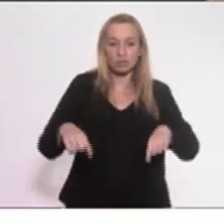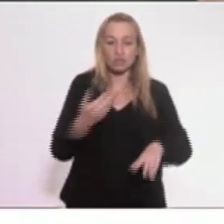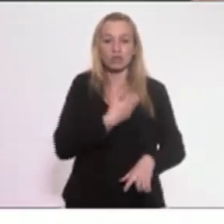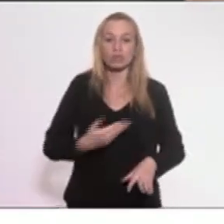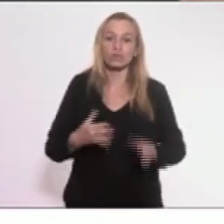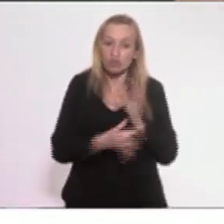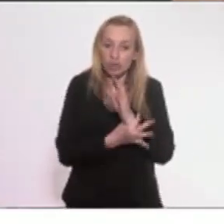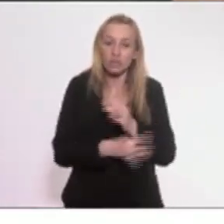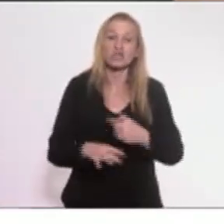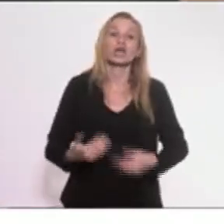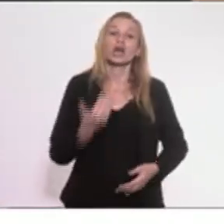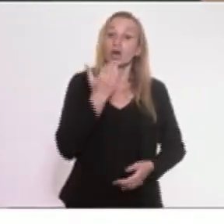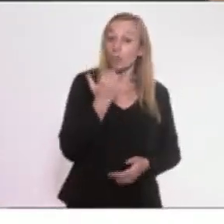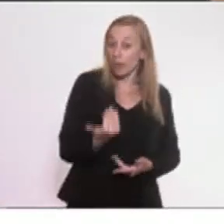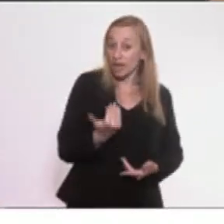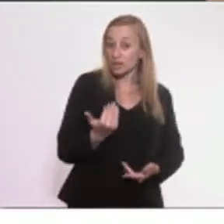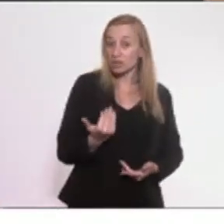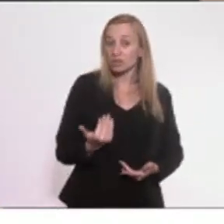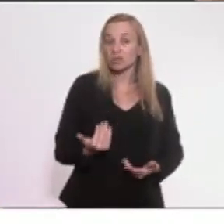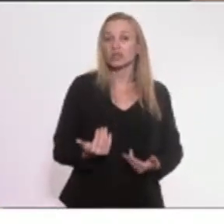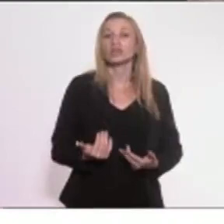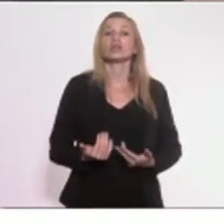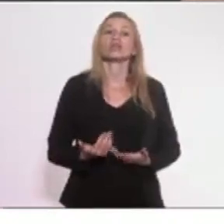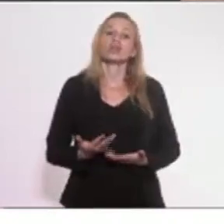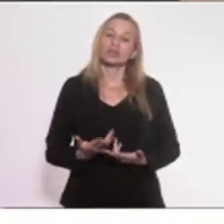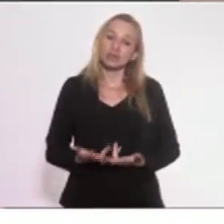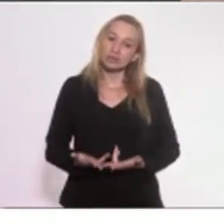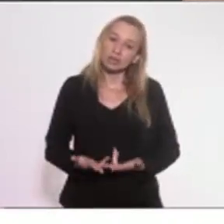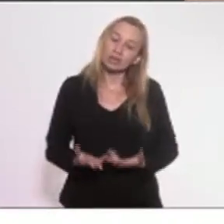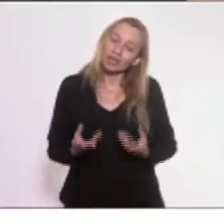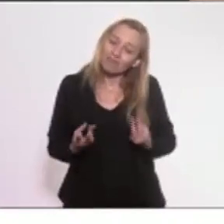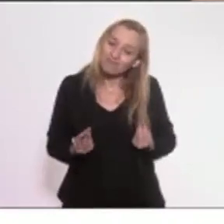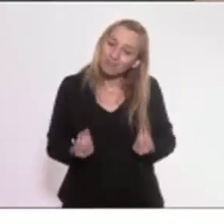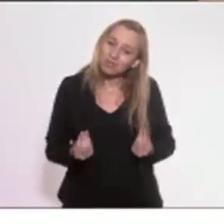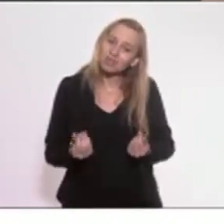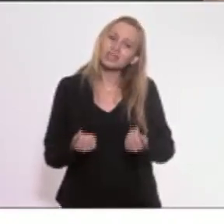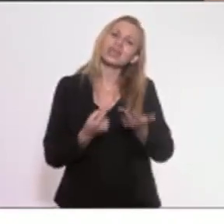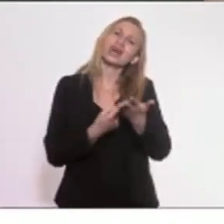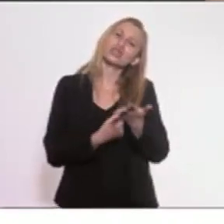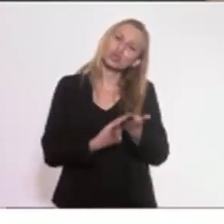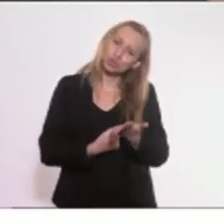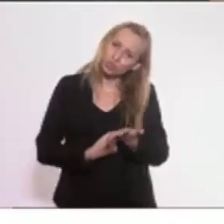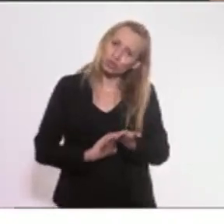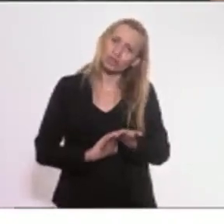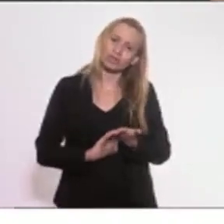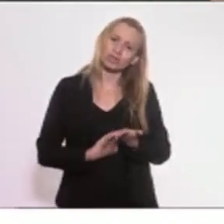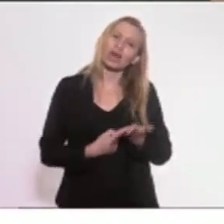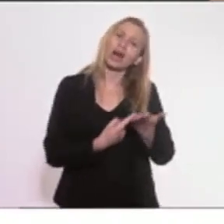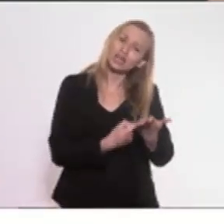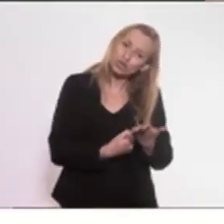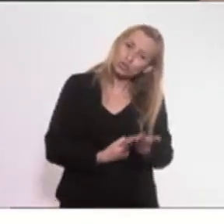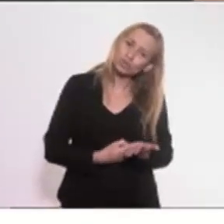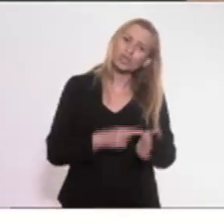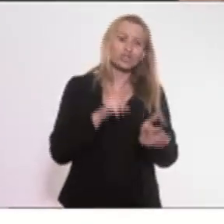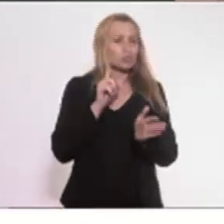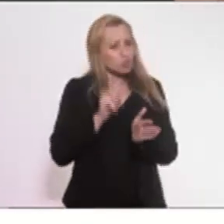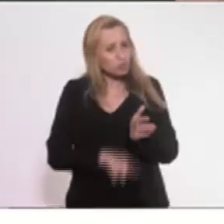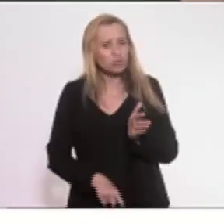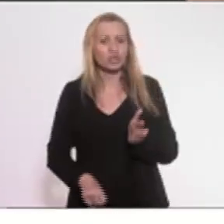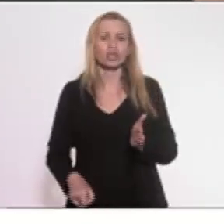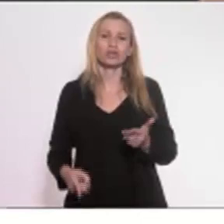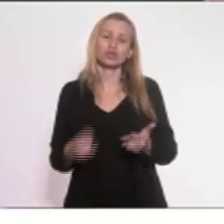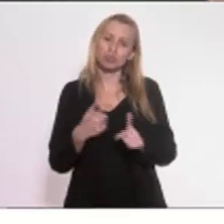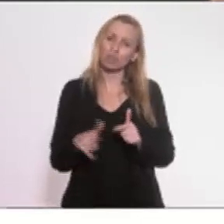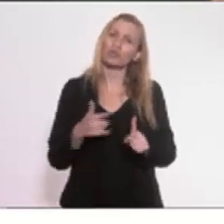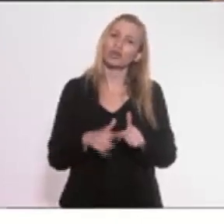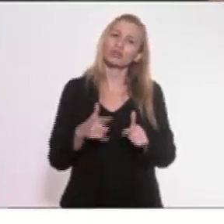pares que tenham um pouquinho de sensibilidade e ajudem a minimizar a situação dos agentes de